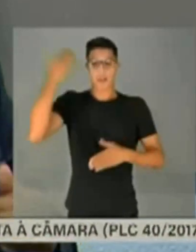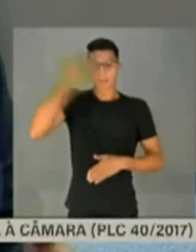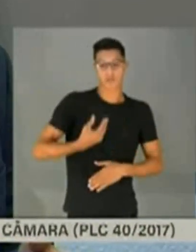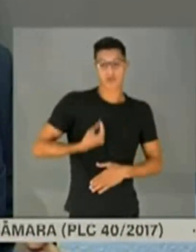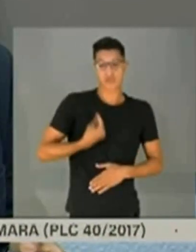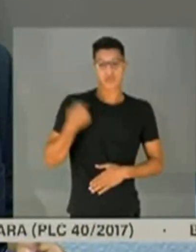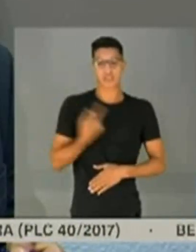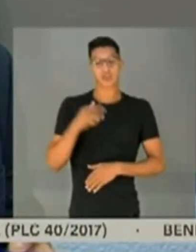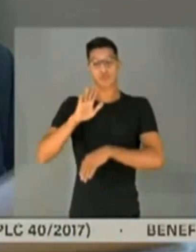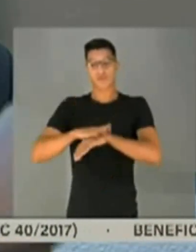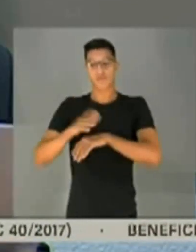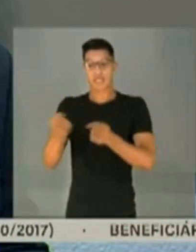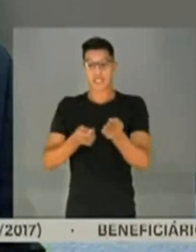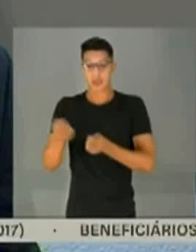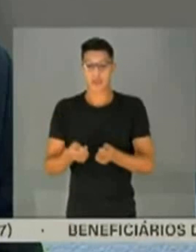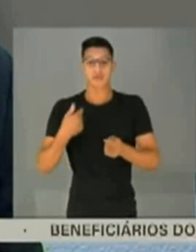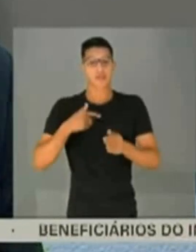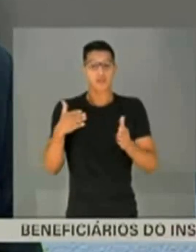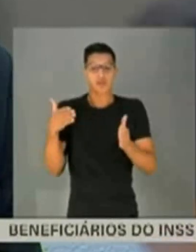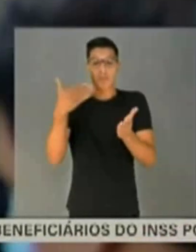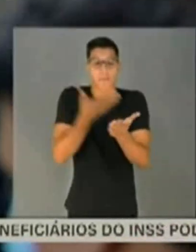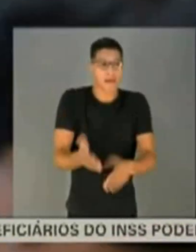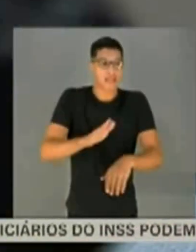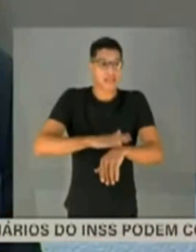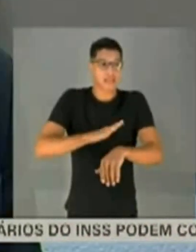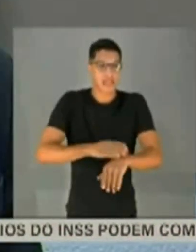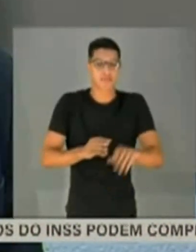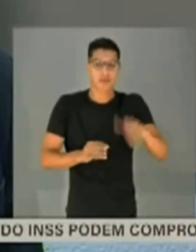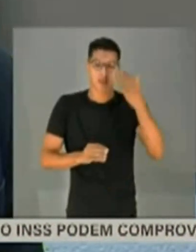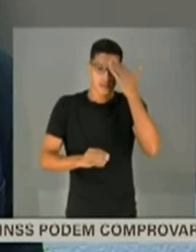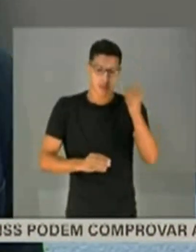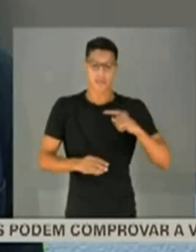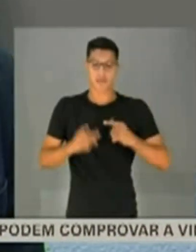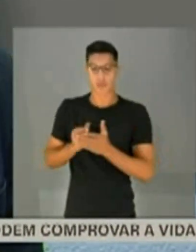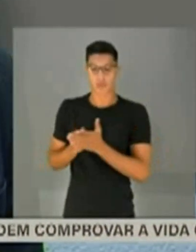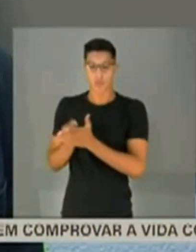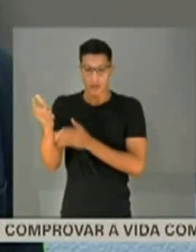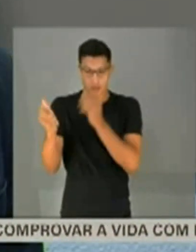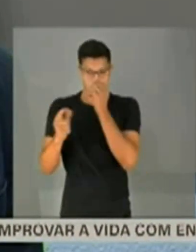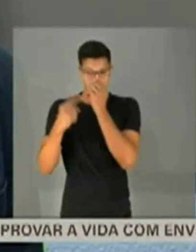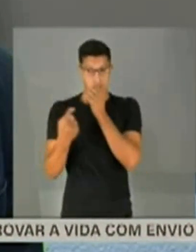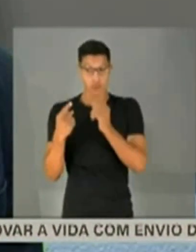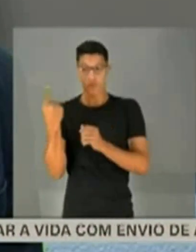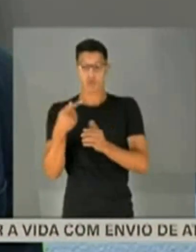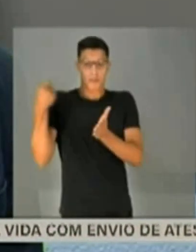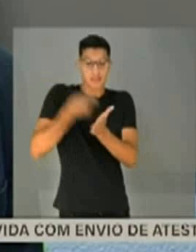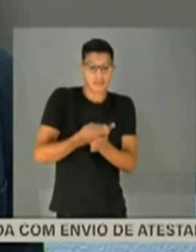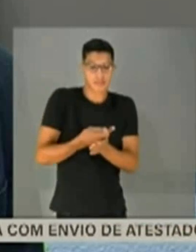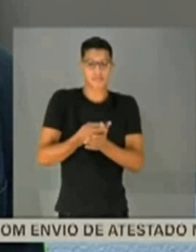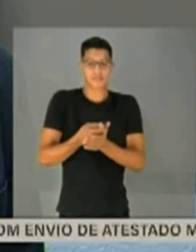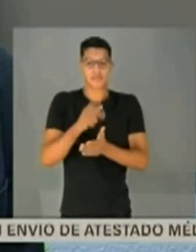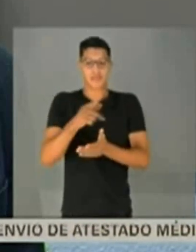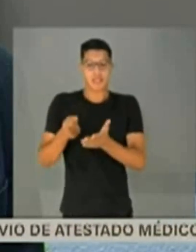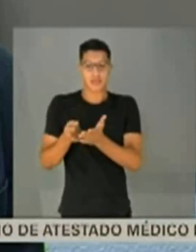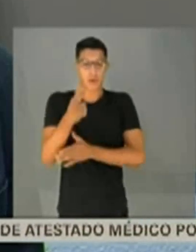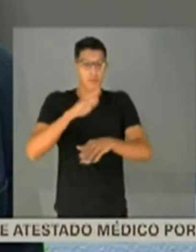suposta compra de vacina. E aí durante o decorrer do dia, durante as investigações